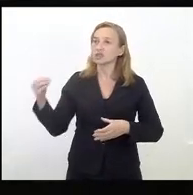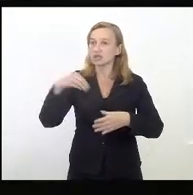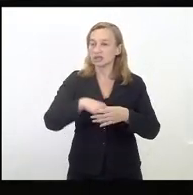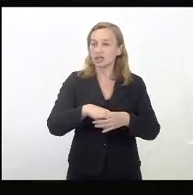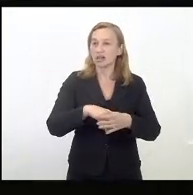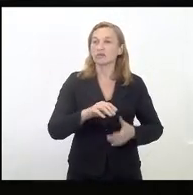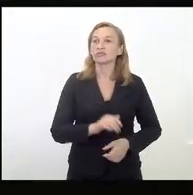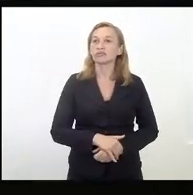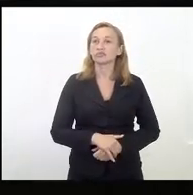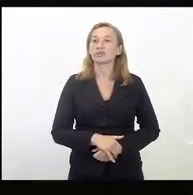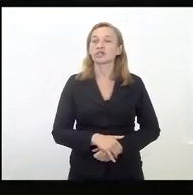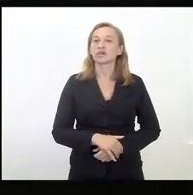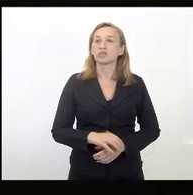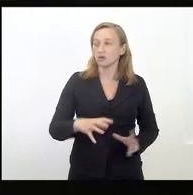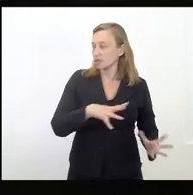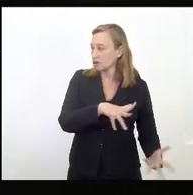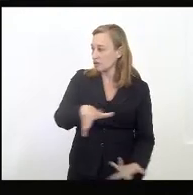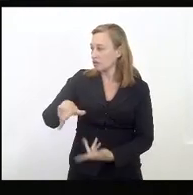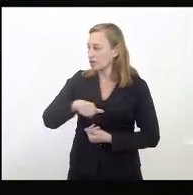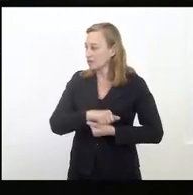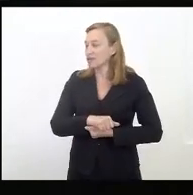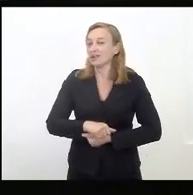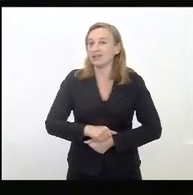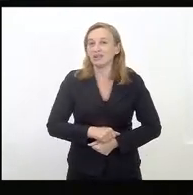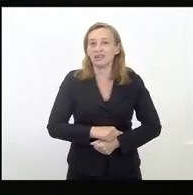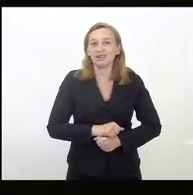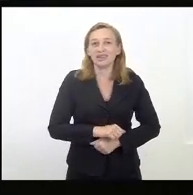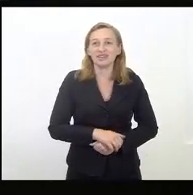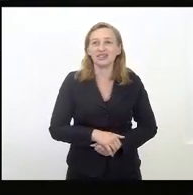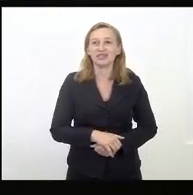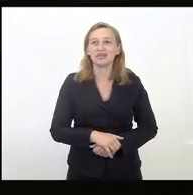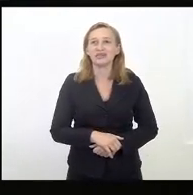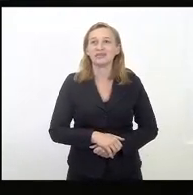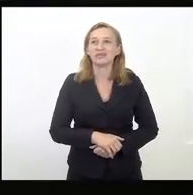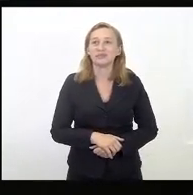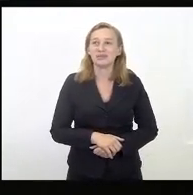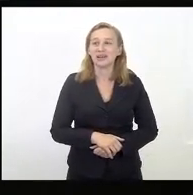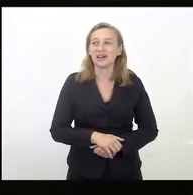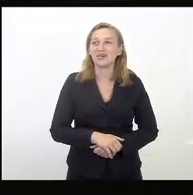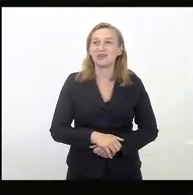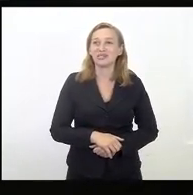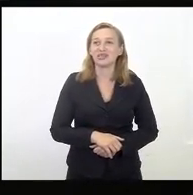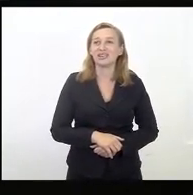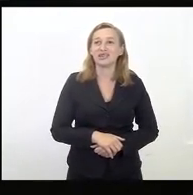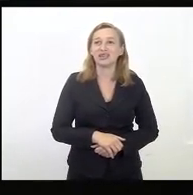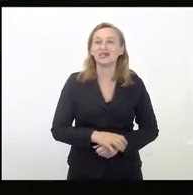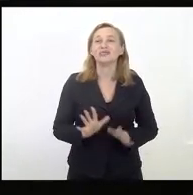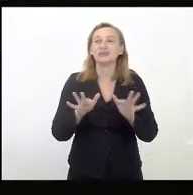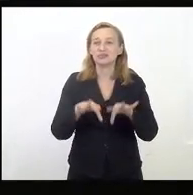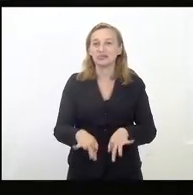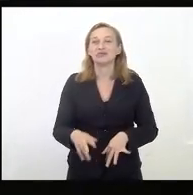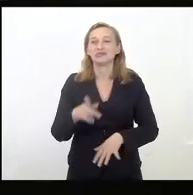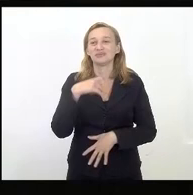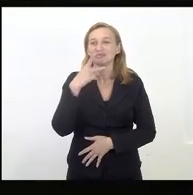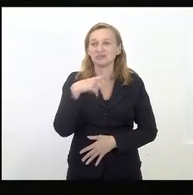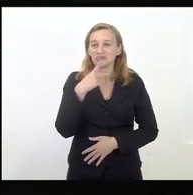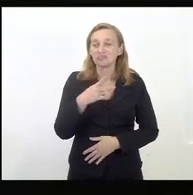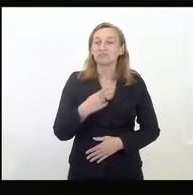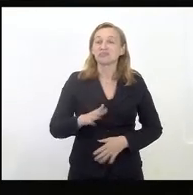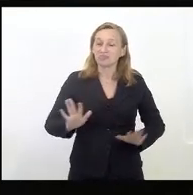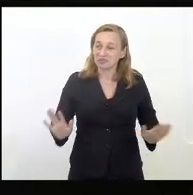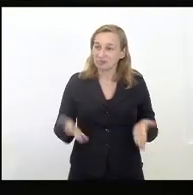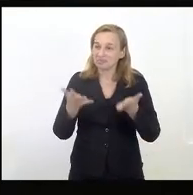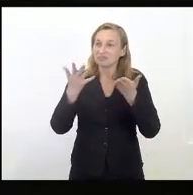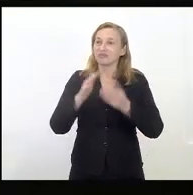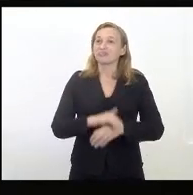nesse universo e aí eu compro a minha fala trazendo essas reflexões e esses